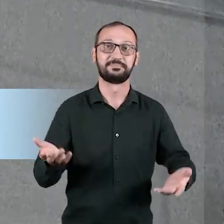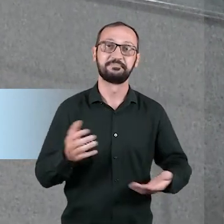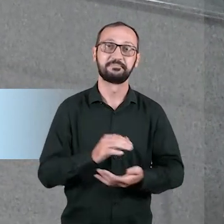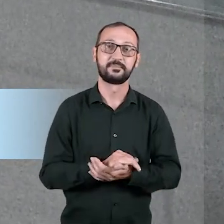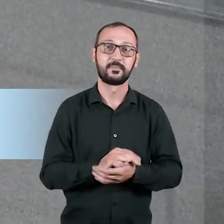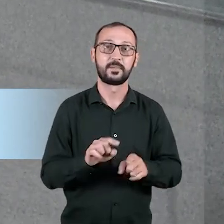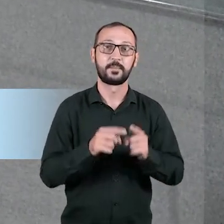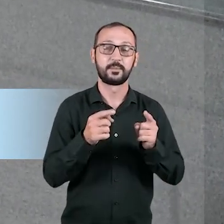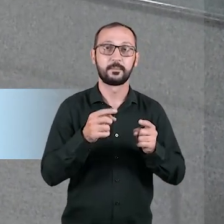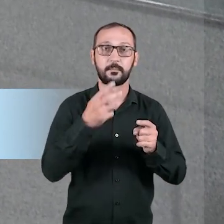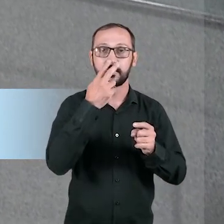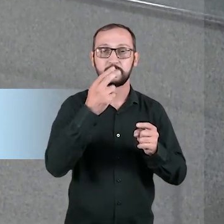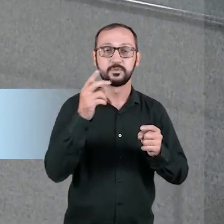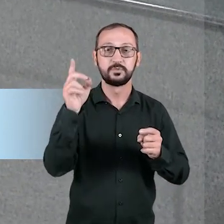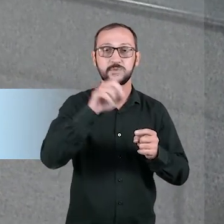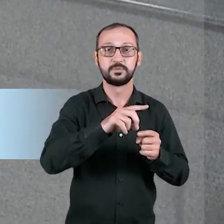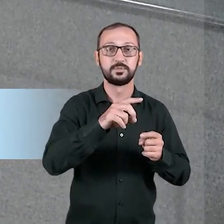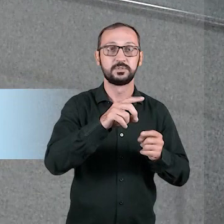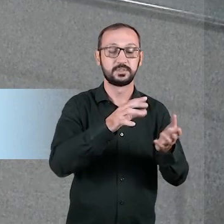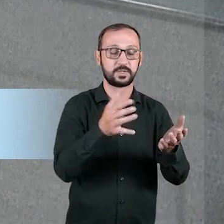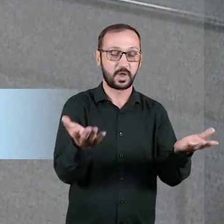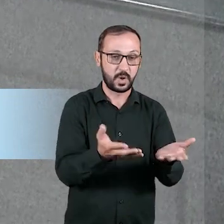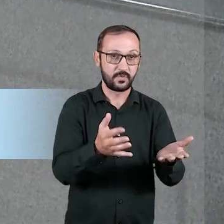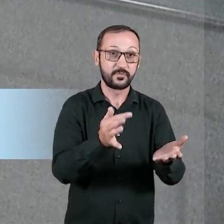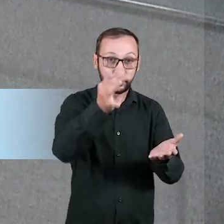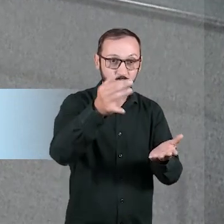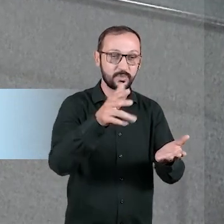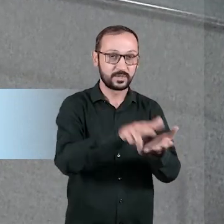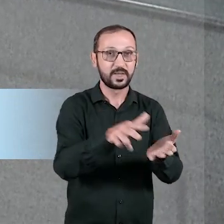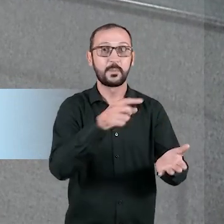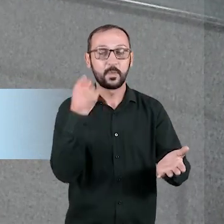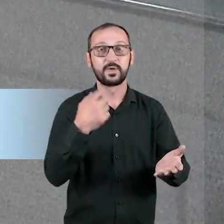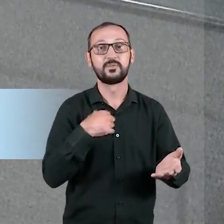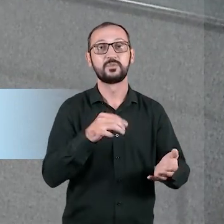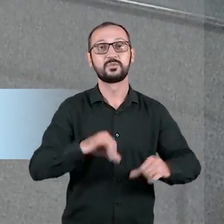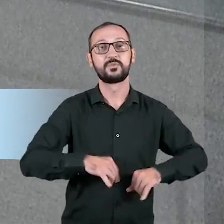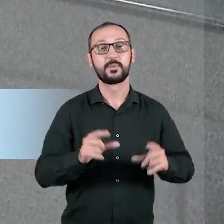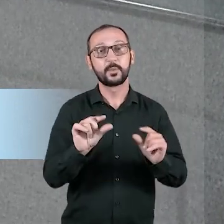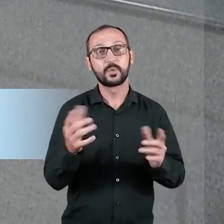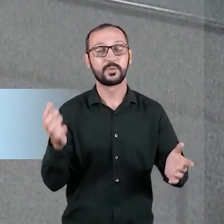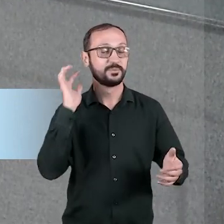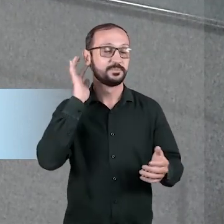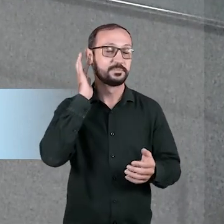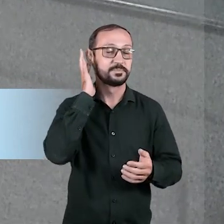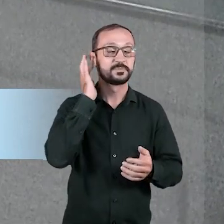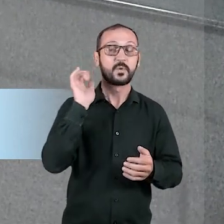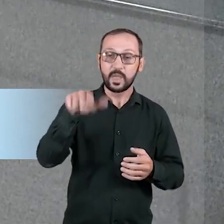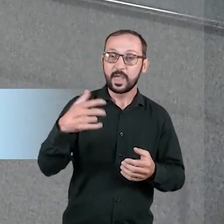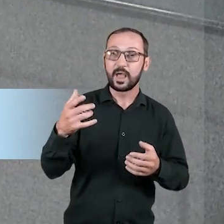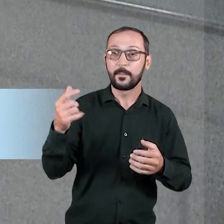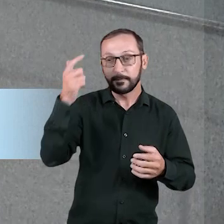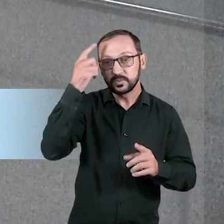assim, mas parece que eu revivo. Acho que quando ele morreu eu vou sofrer menos que eu sofro todos os dias, sabe? Sim, mas essa é a questão, é de